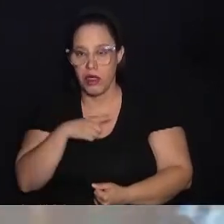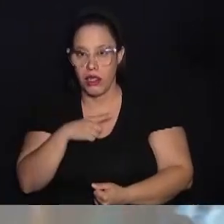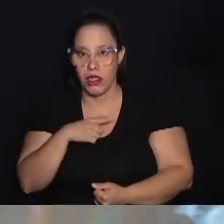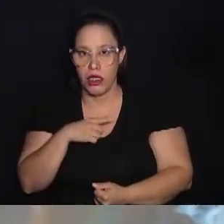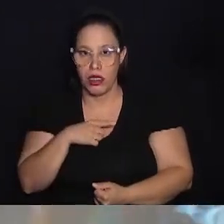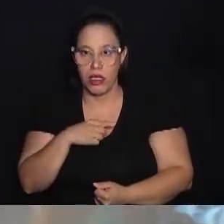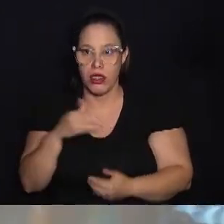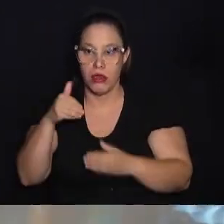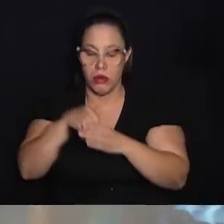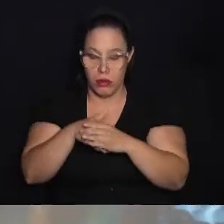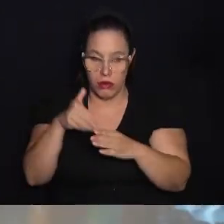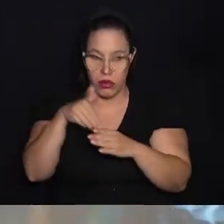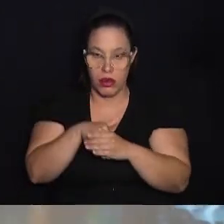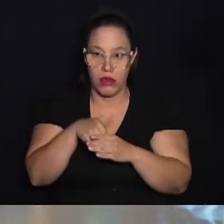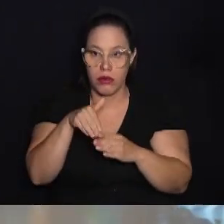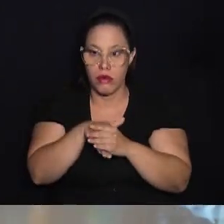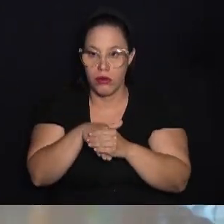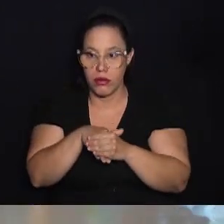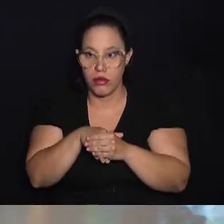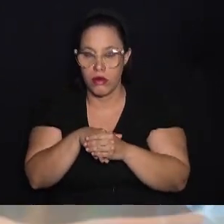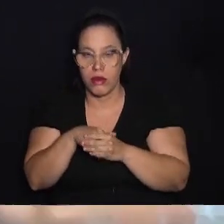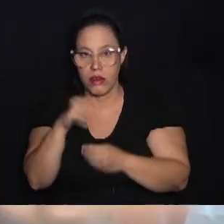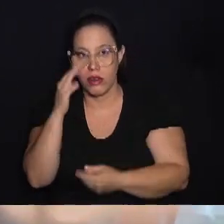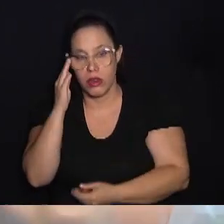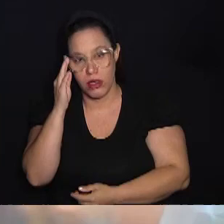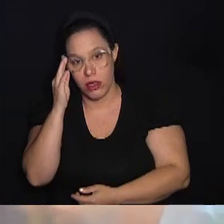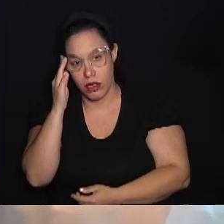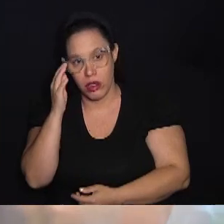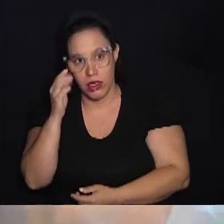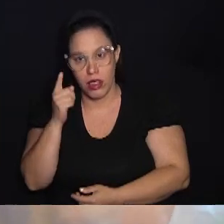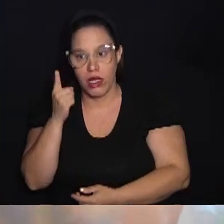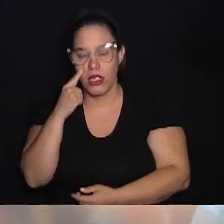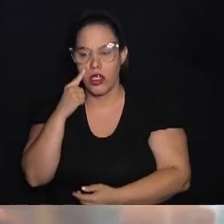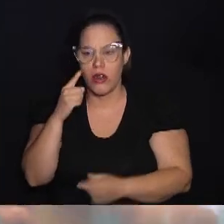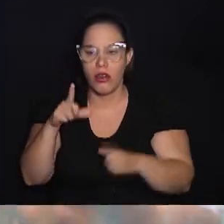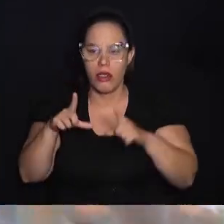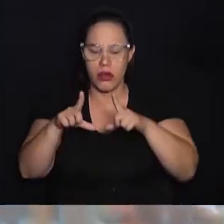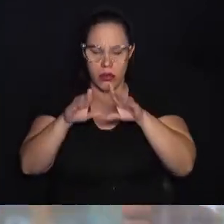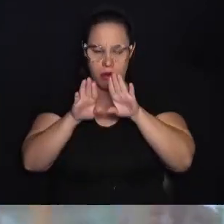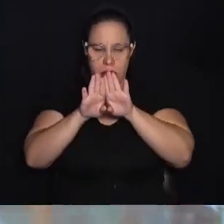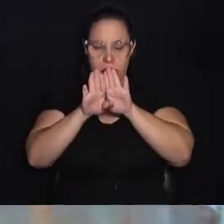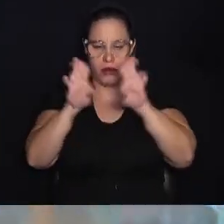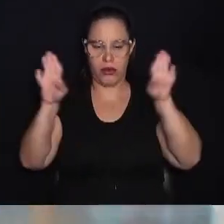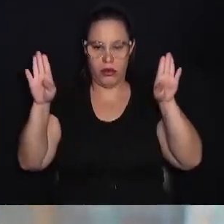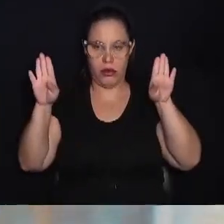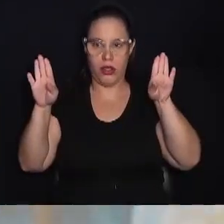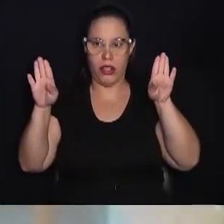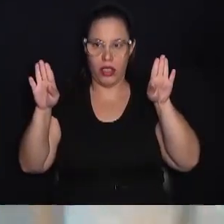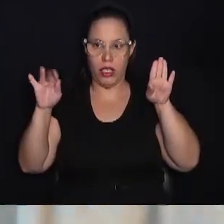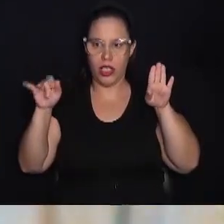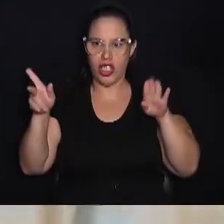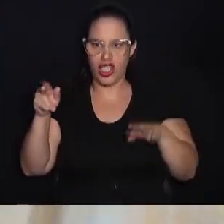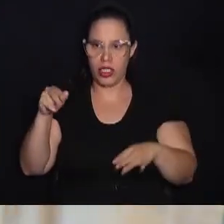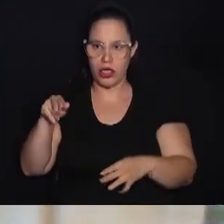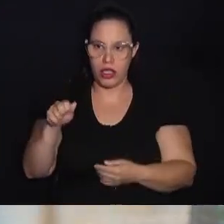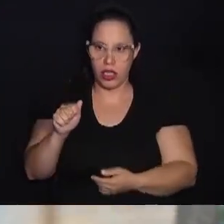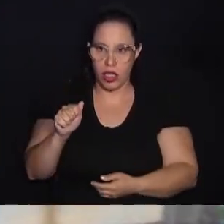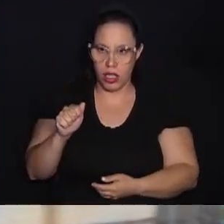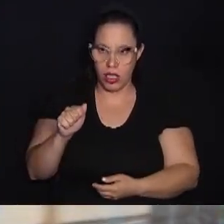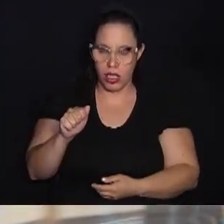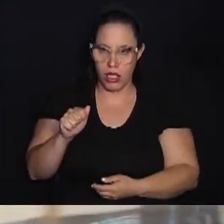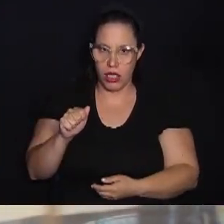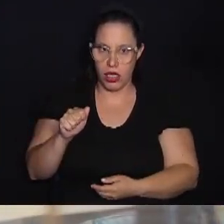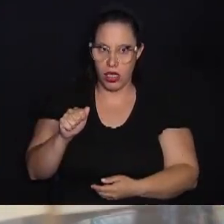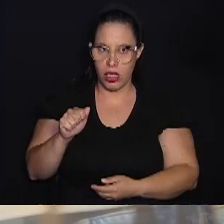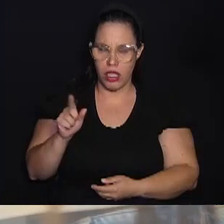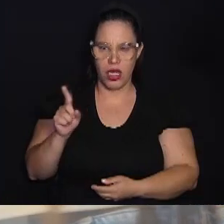do supermercado. Né? Então, você já viu janela no supermercado? Não. Não. Sempre os supermercados eles são